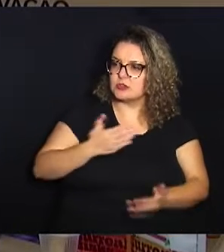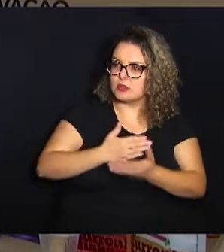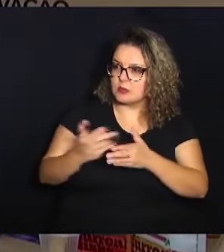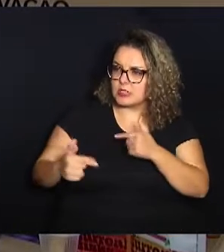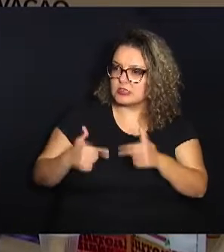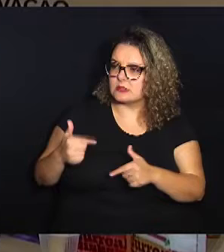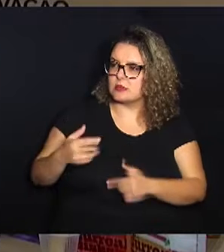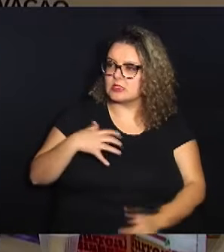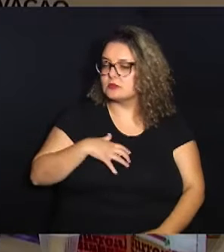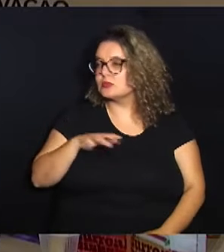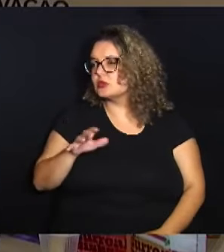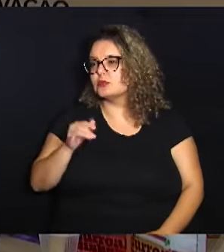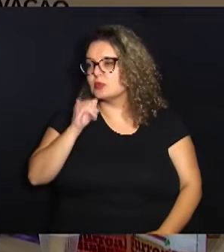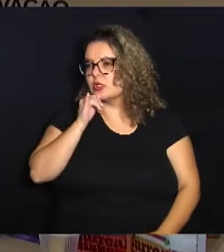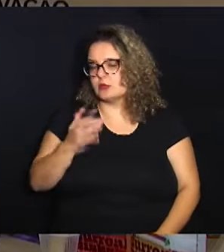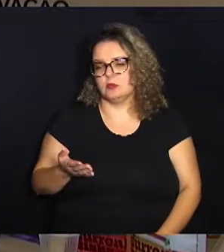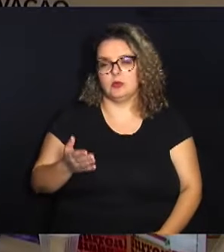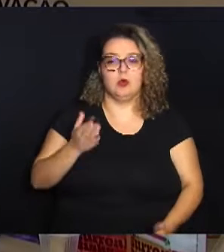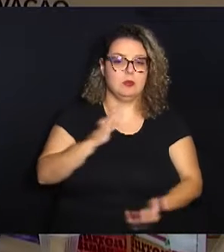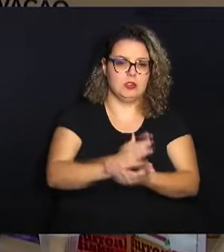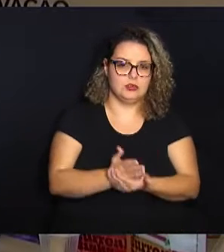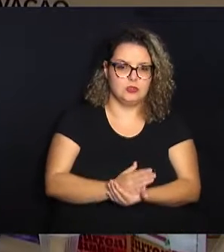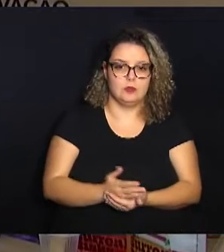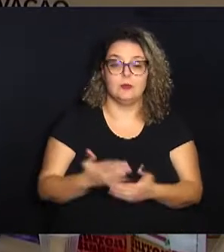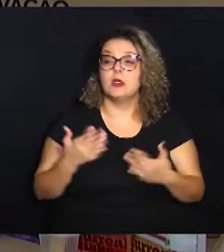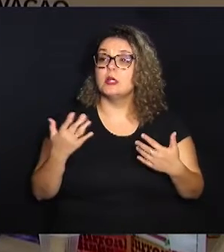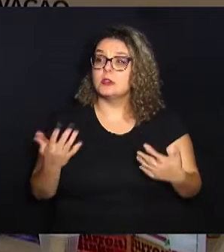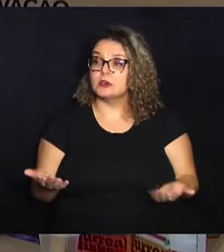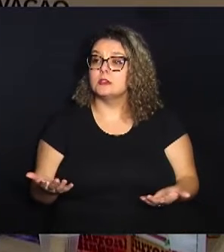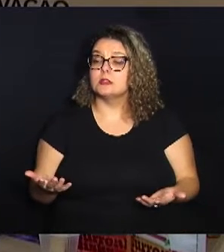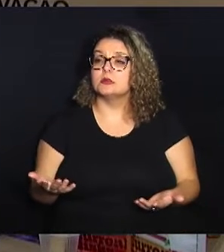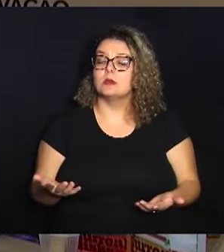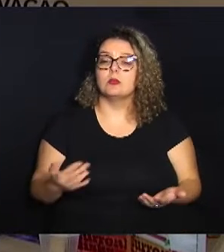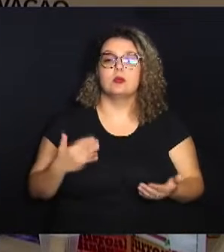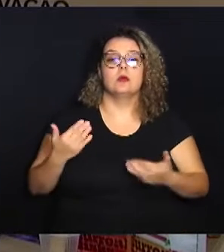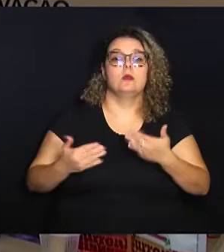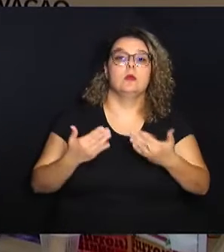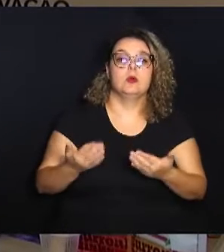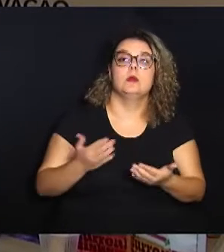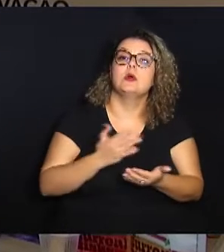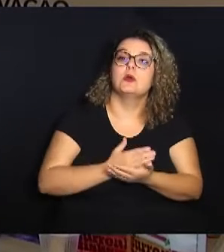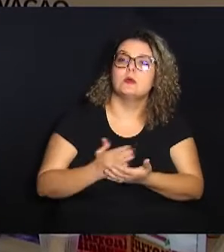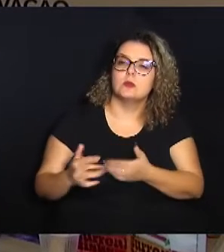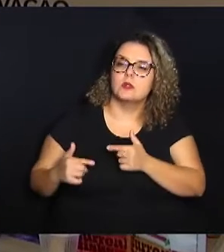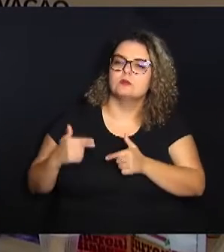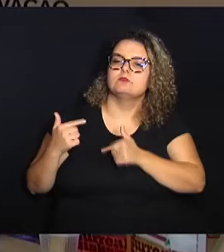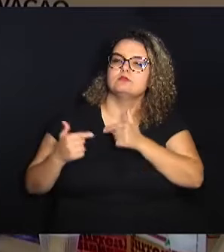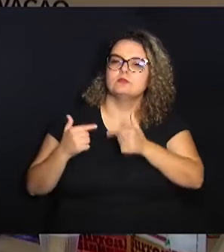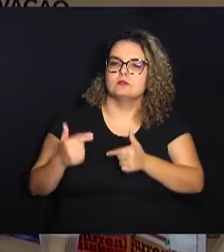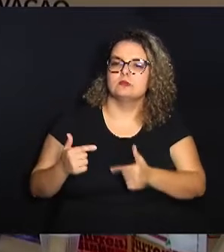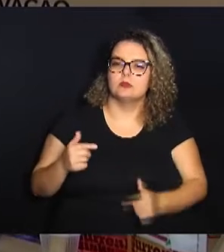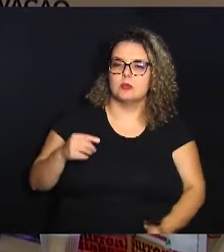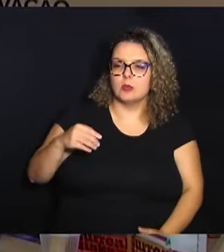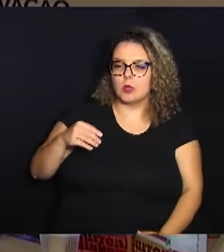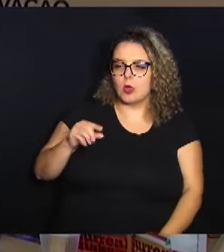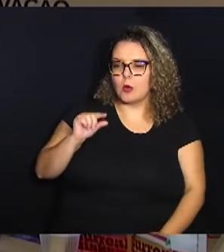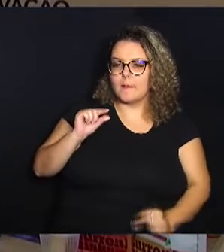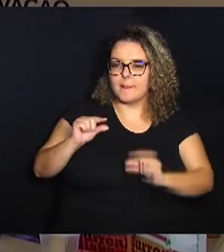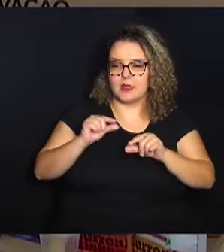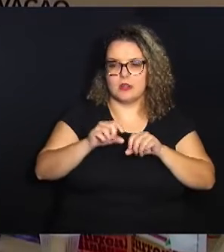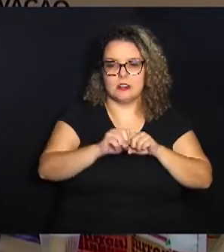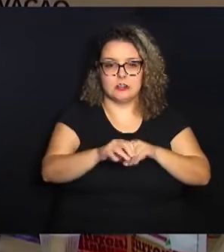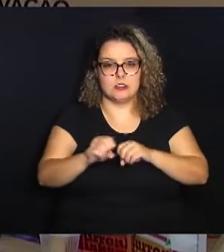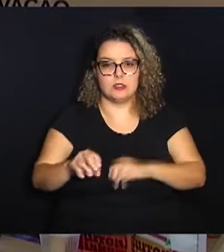dessa forma, por exemplo, com a mandioca? Então, o processo a gente começou trabalhando com microalgas. A gente queria